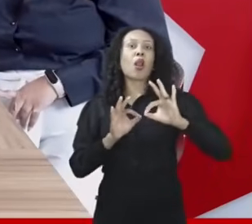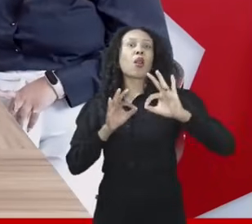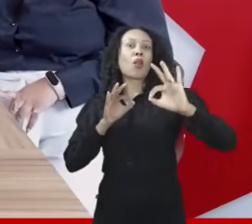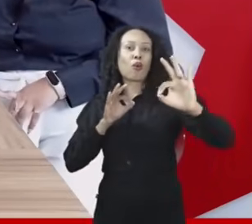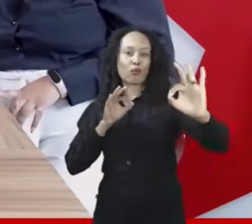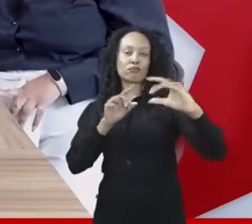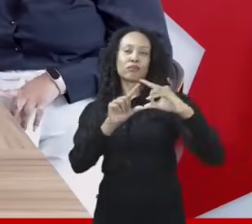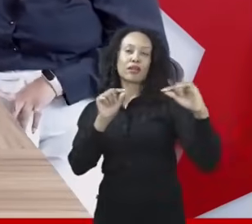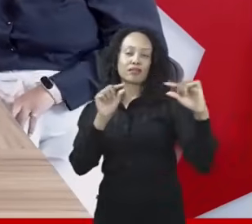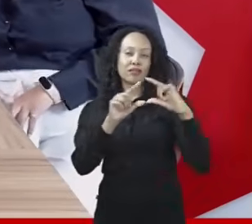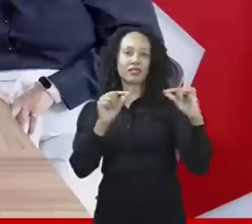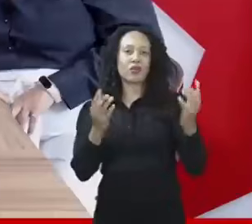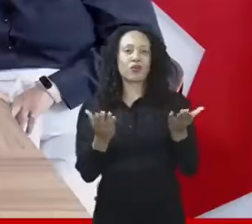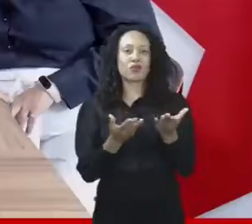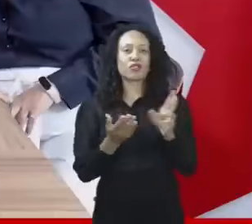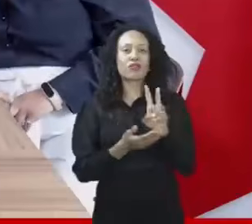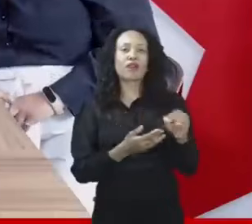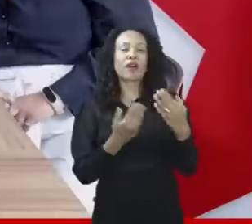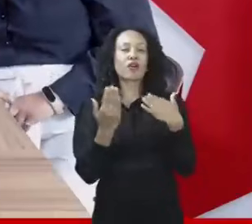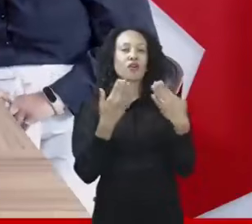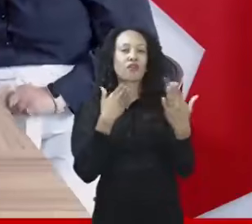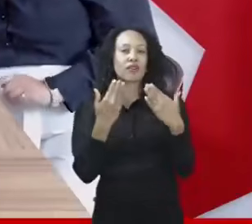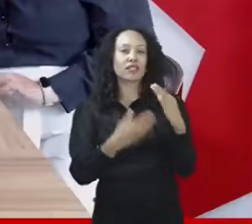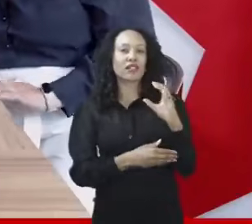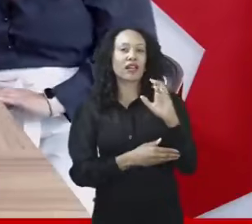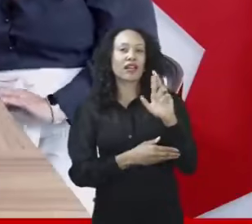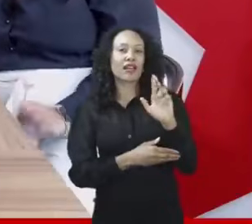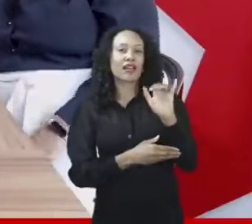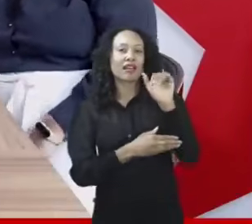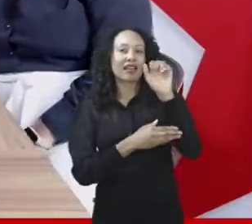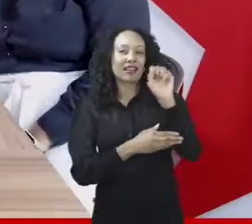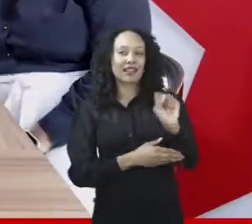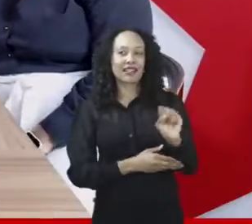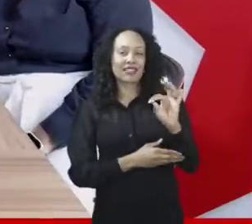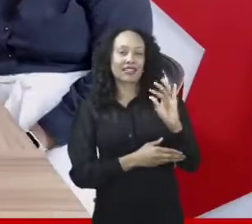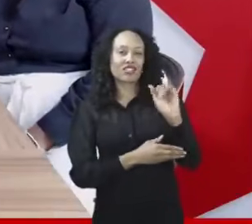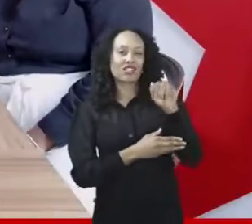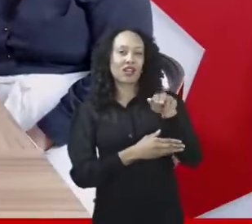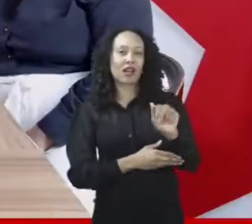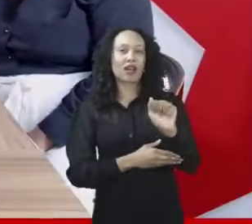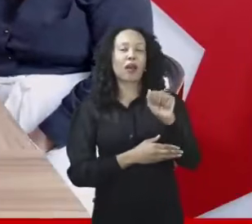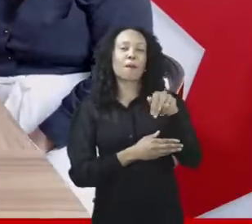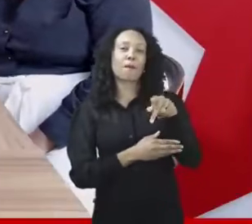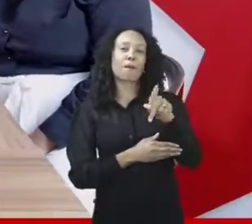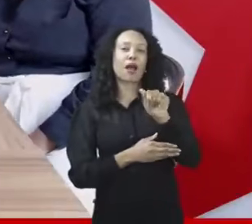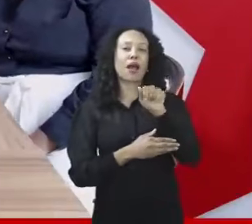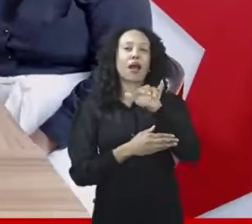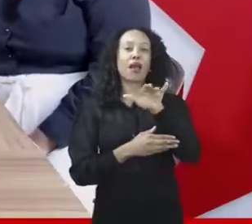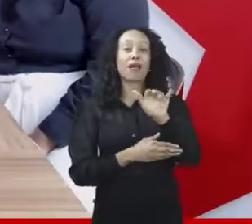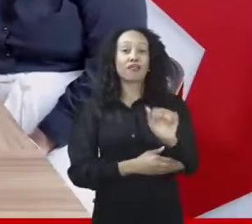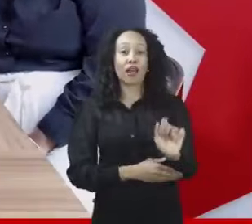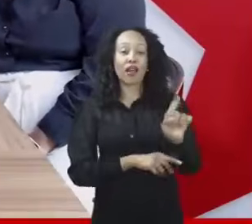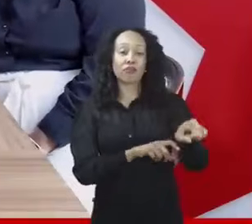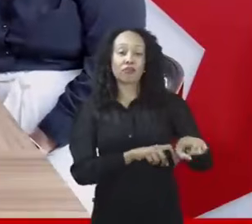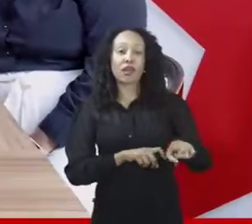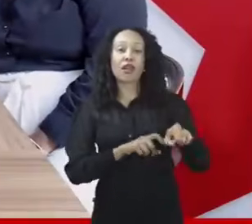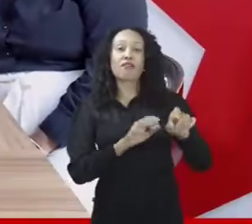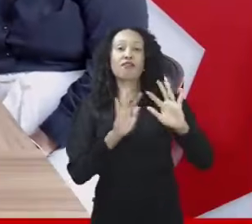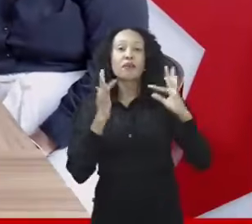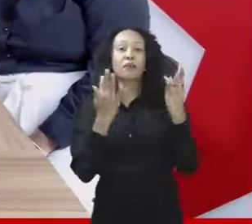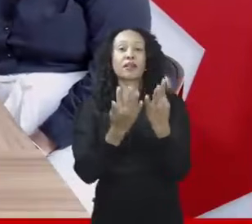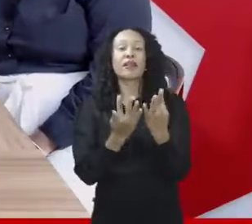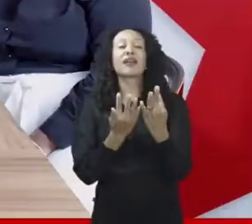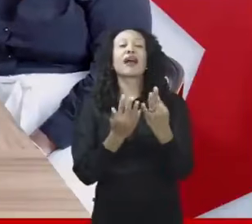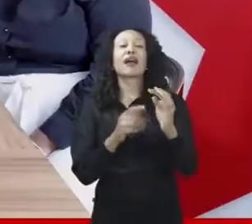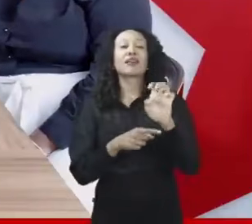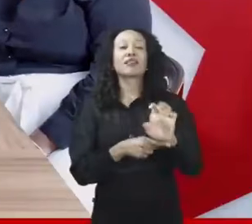Brasília, amiga. Hoje a gente vai falar com a Cris, a nossa Cristiana Paiva, que é agricultora familiar lá do estado de